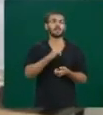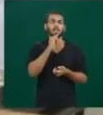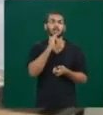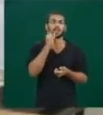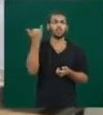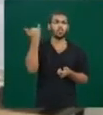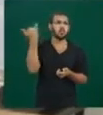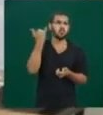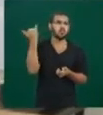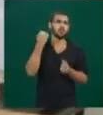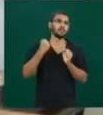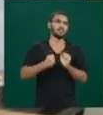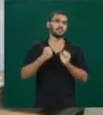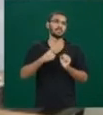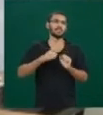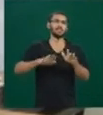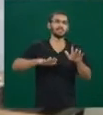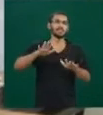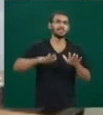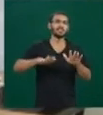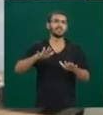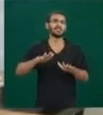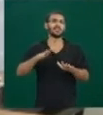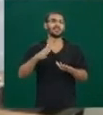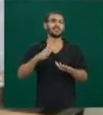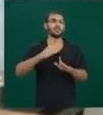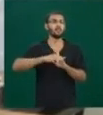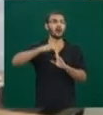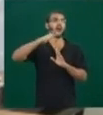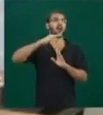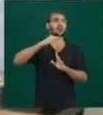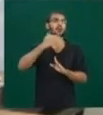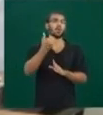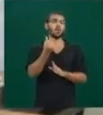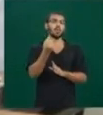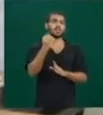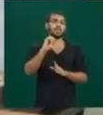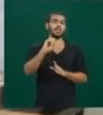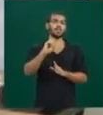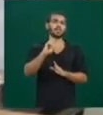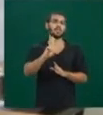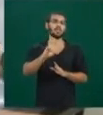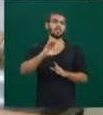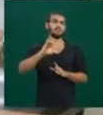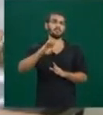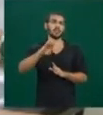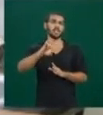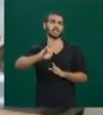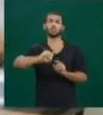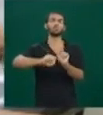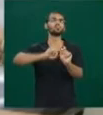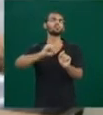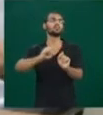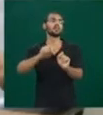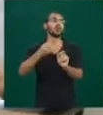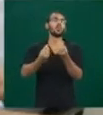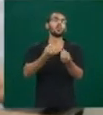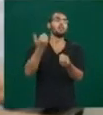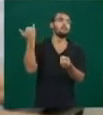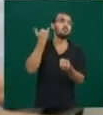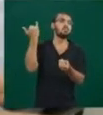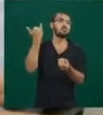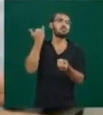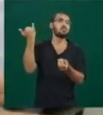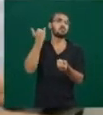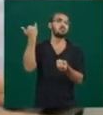intensidade que poderia levar ao ruído? Geralmente uma intensidade acima de 80 decibéis. decibéis seria uma medida de força, de intensidade do